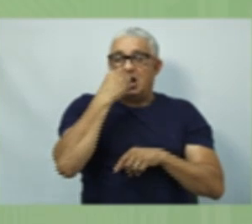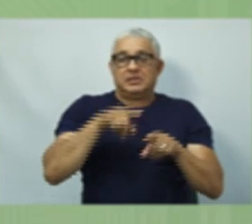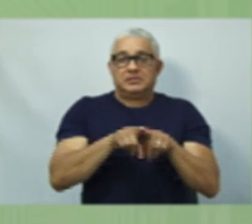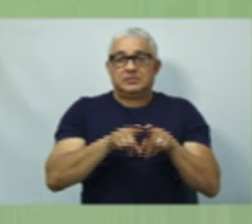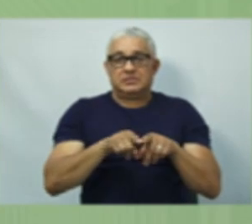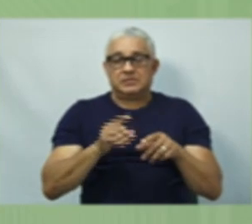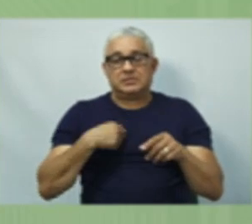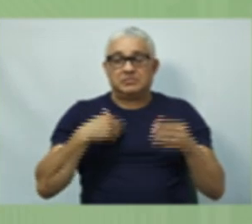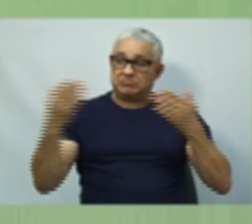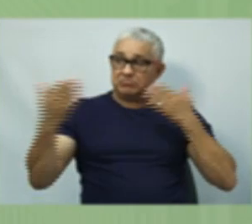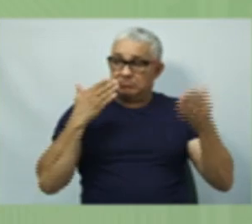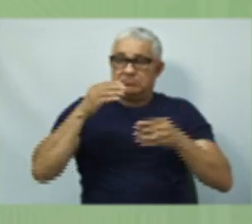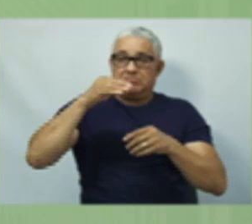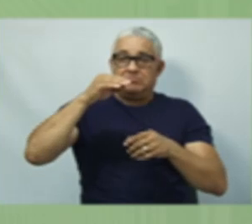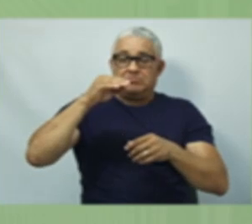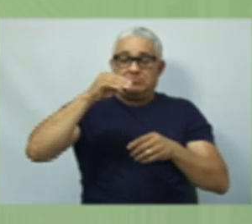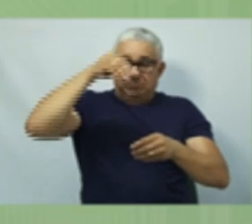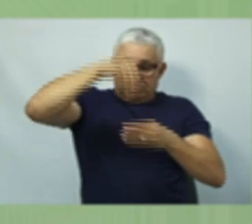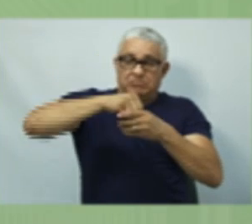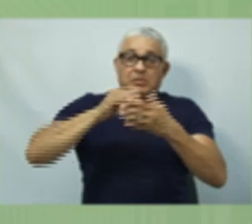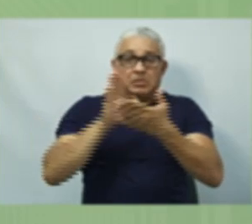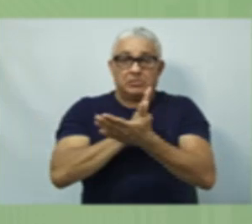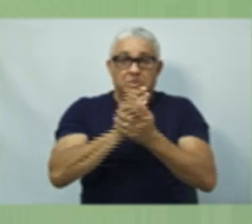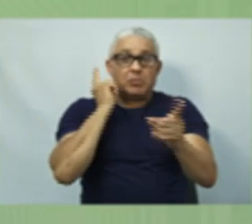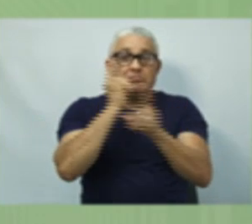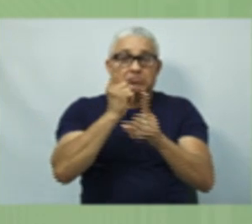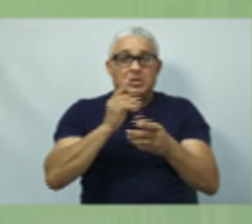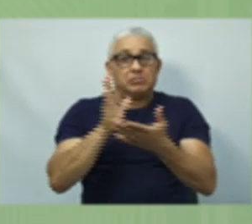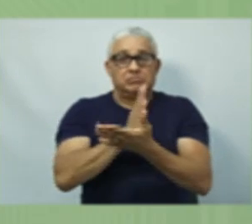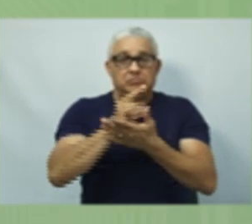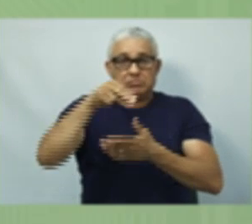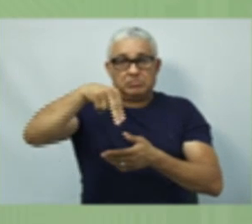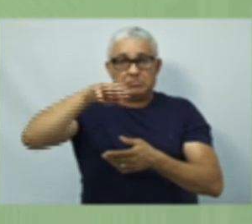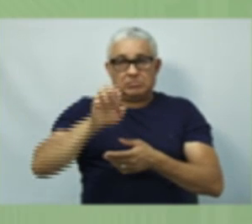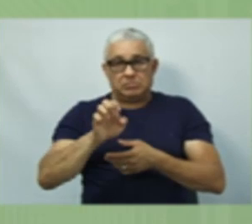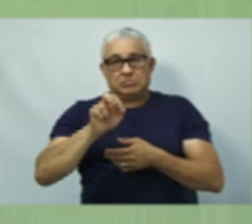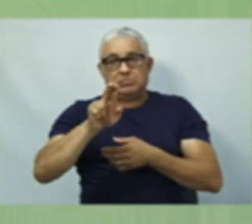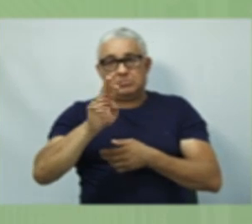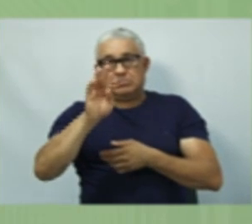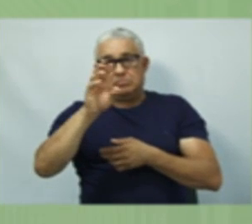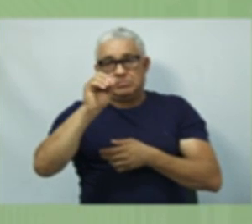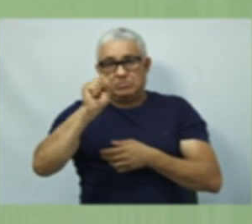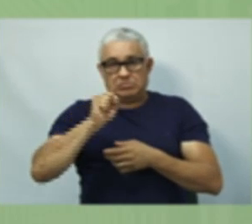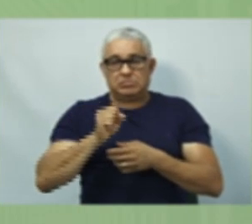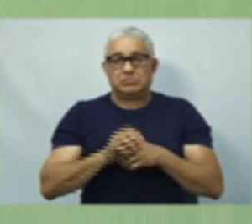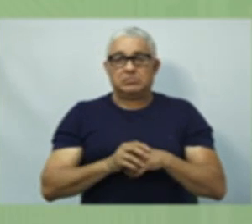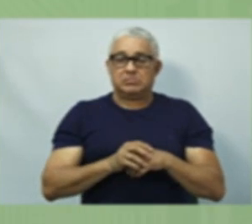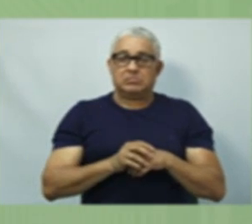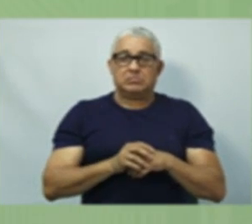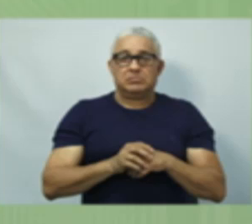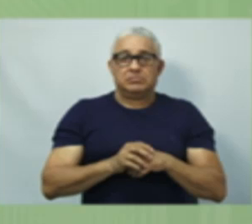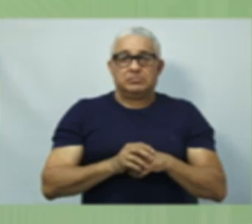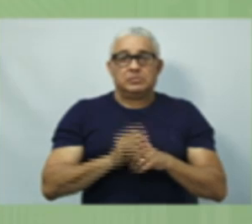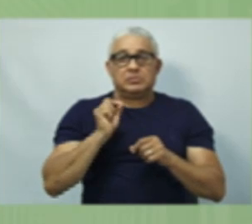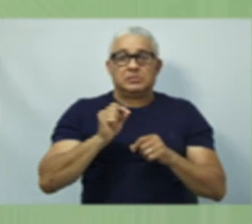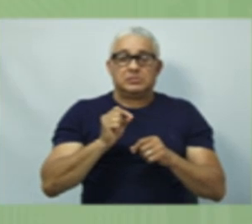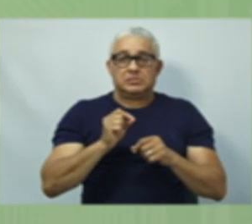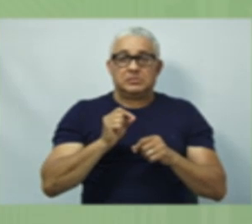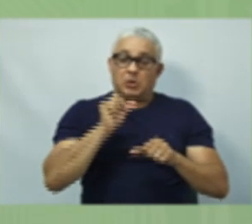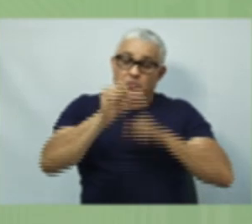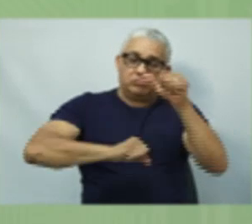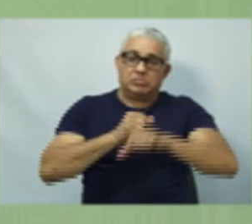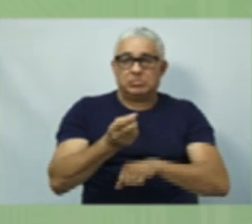análise interna, a gente descobre alguns pontos neutros que, geralmente, os pontos neutros, eles tendem a se tornar